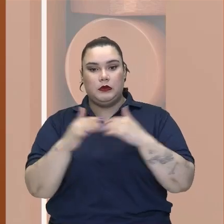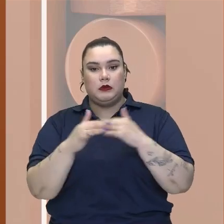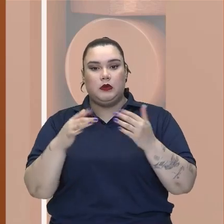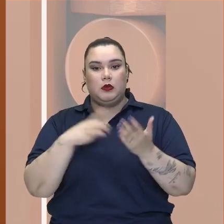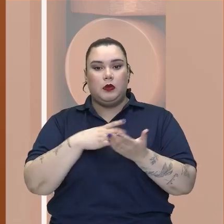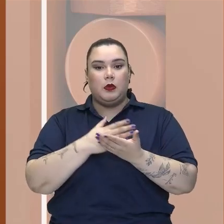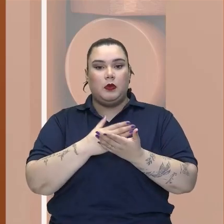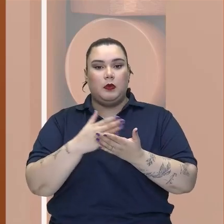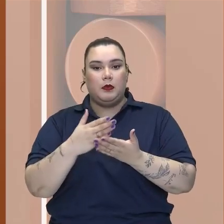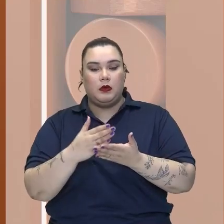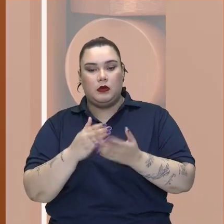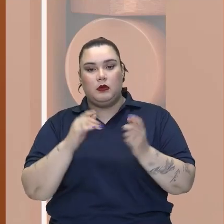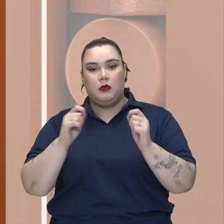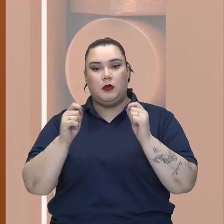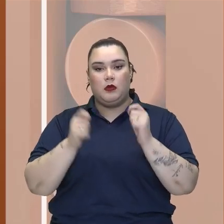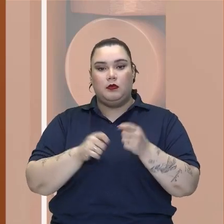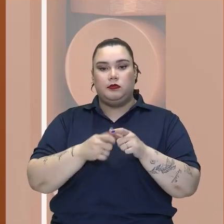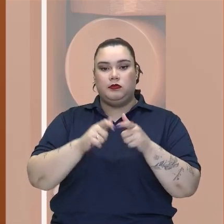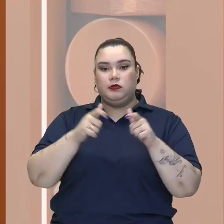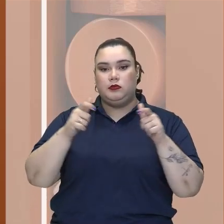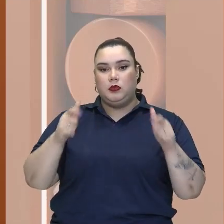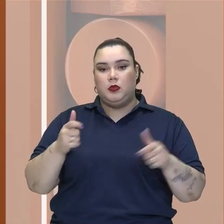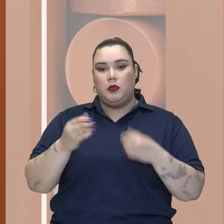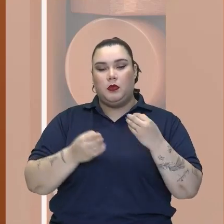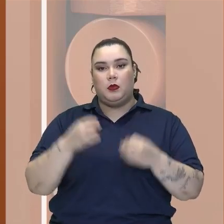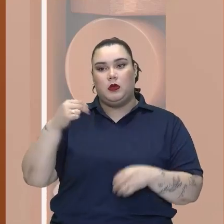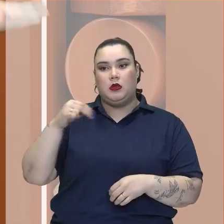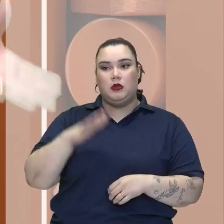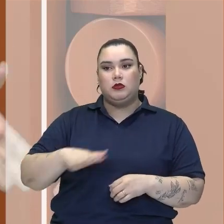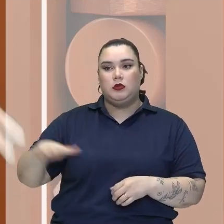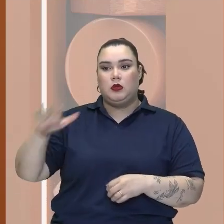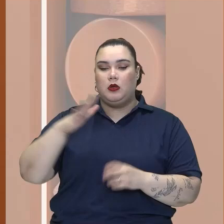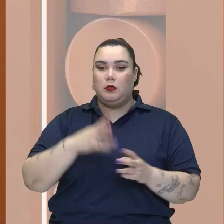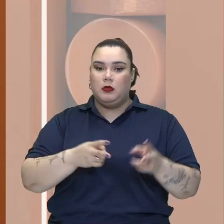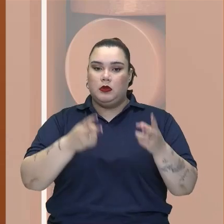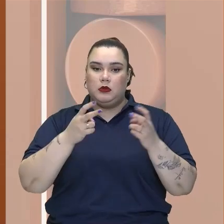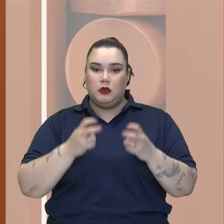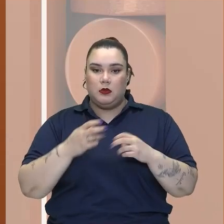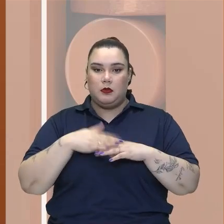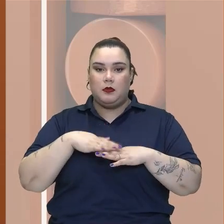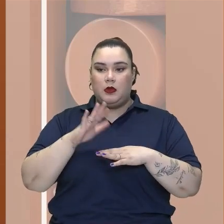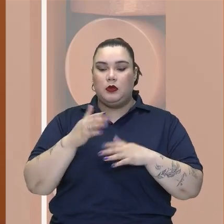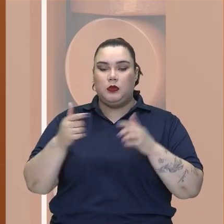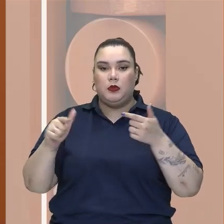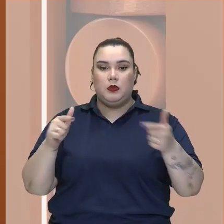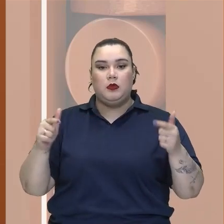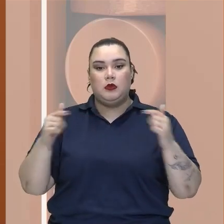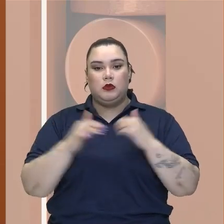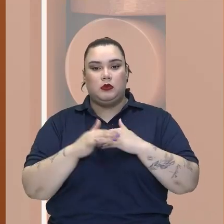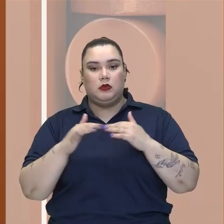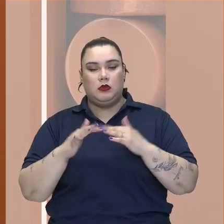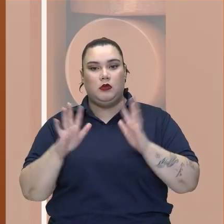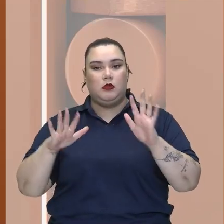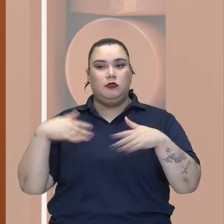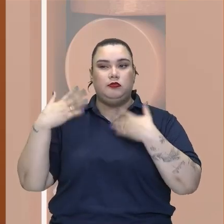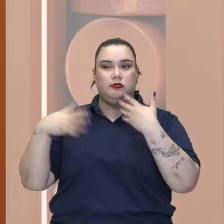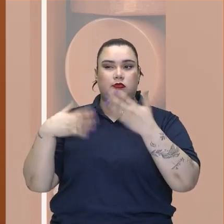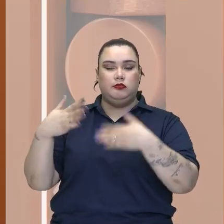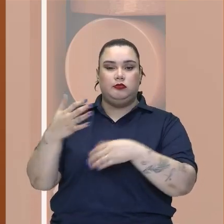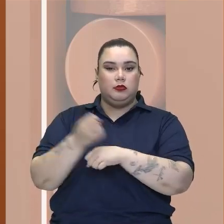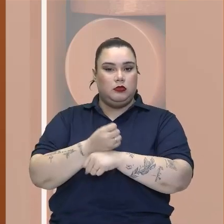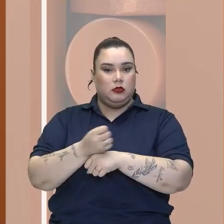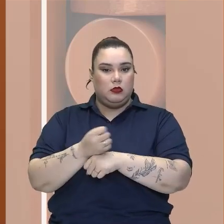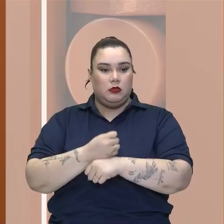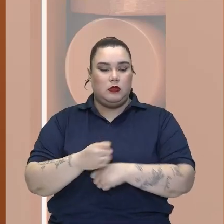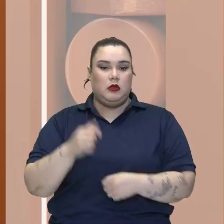foram ganhando destaque, né, no cenário nacional, mais do que outras cidades. E com o passar do tempo,